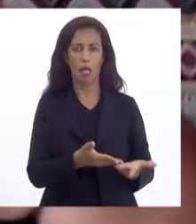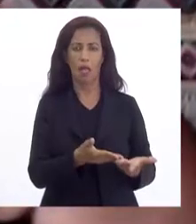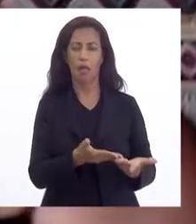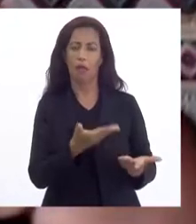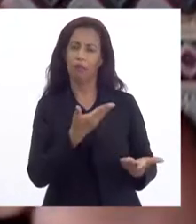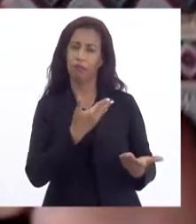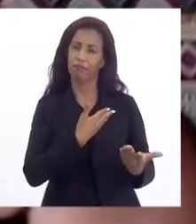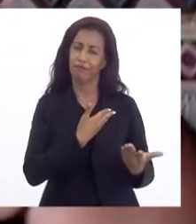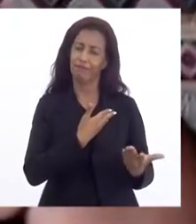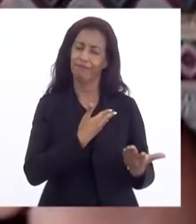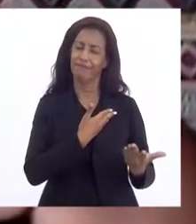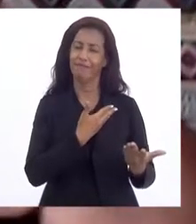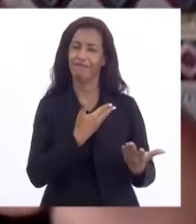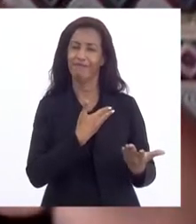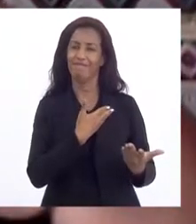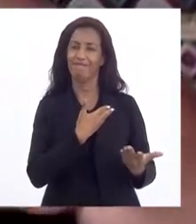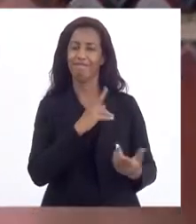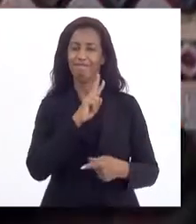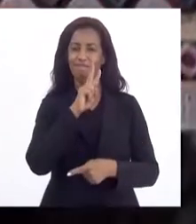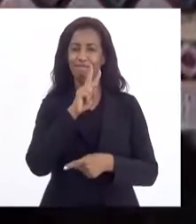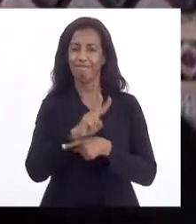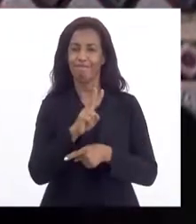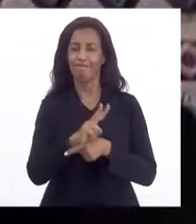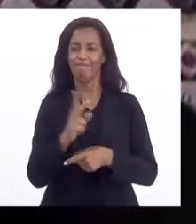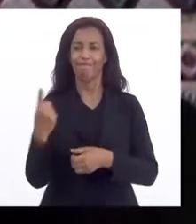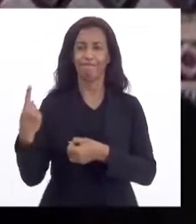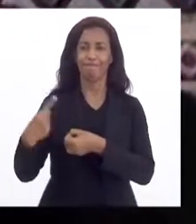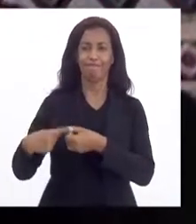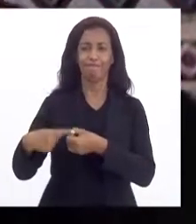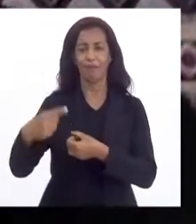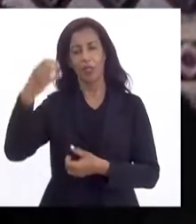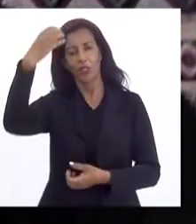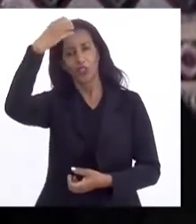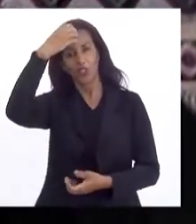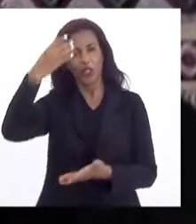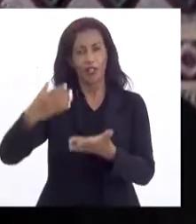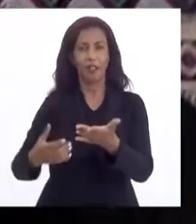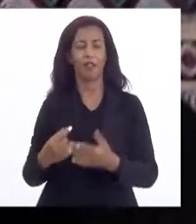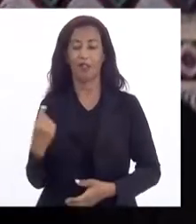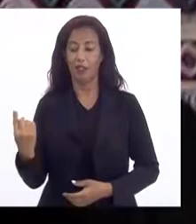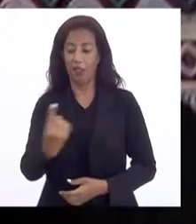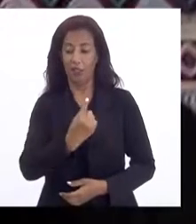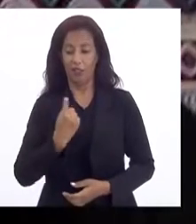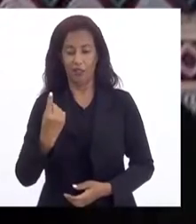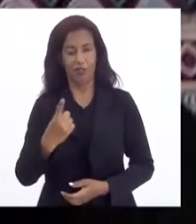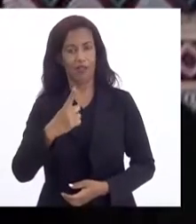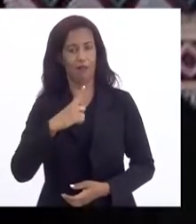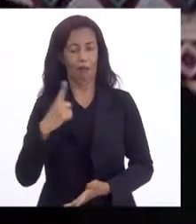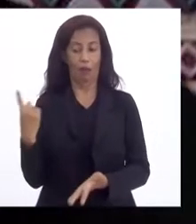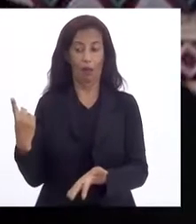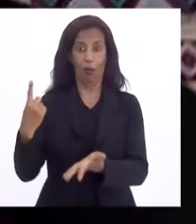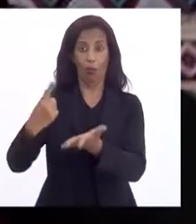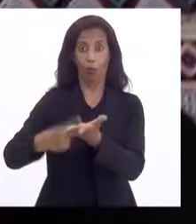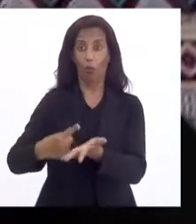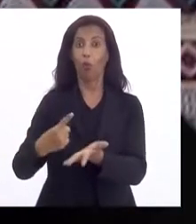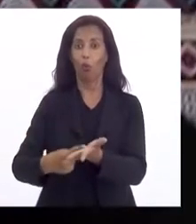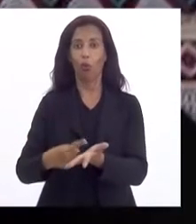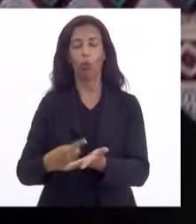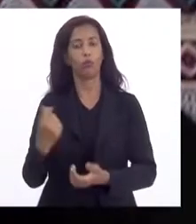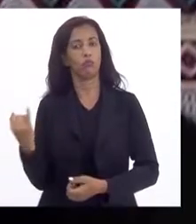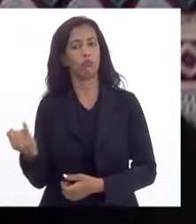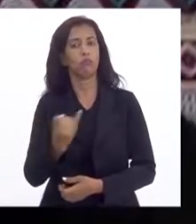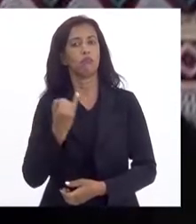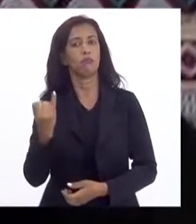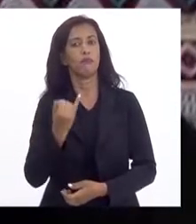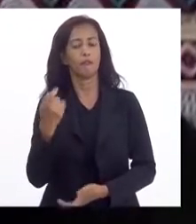querida defensora da municipalidade. Isso, nós temos um acordo, né? A importância